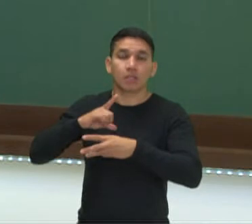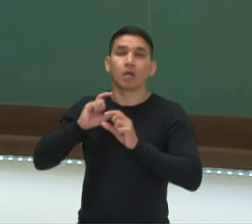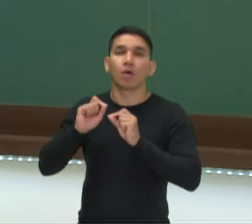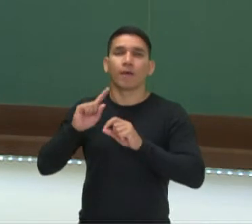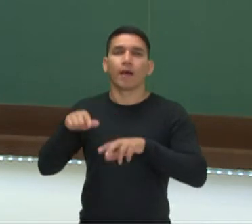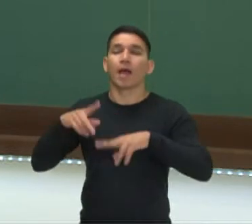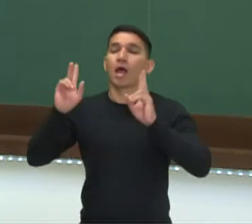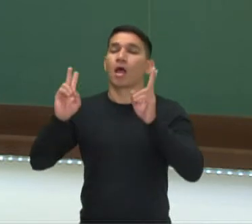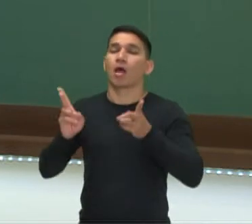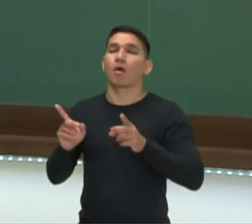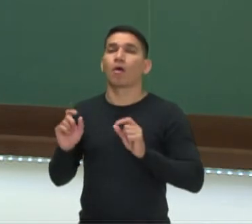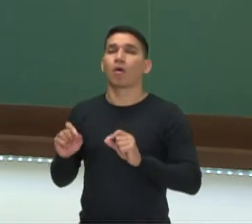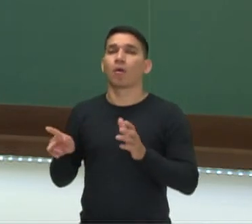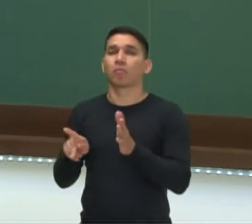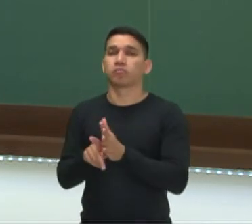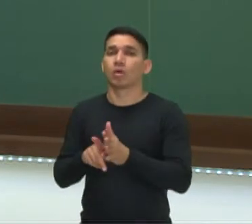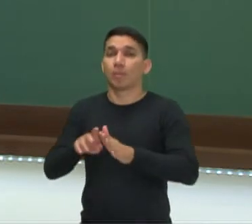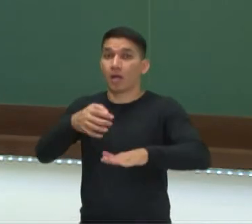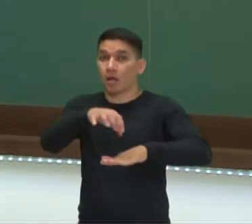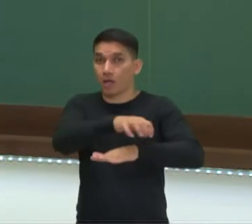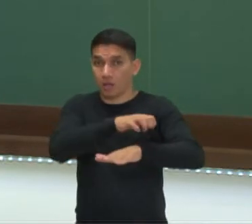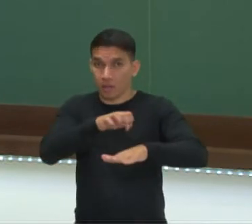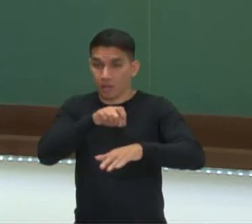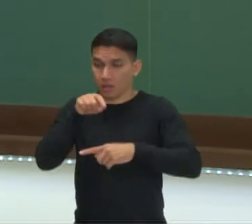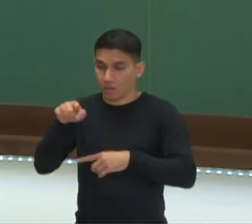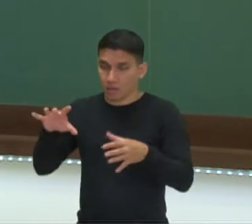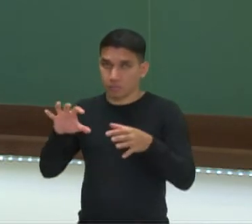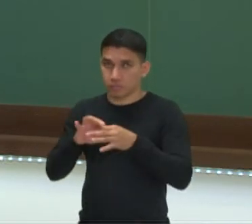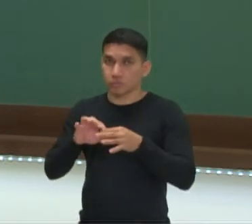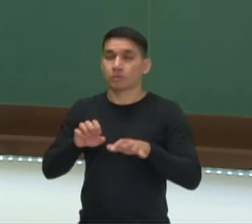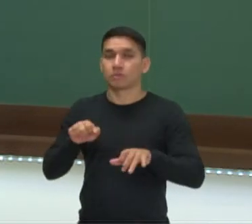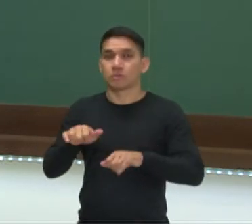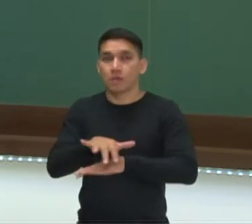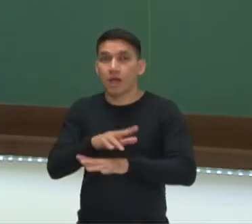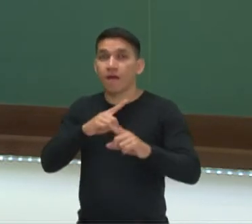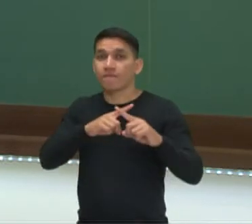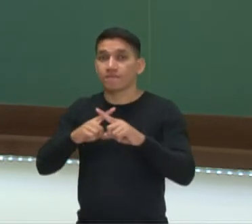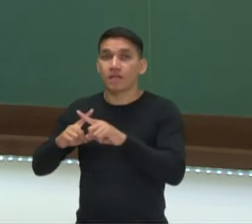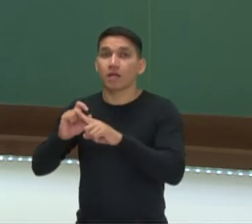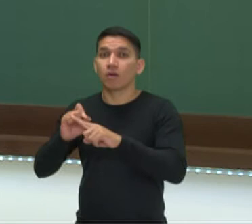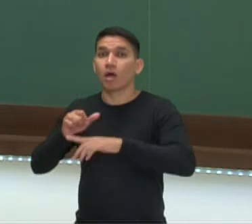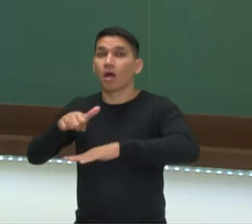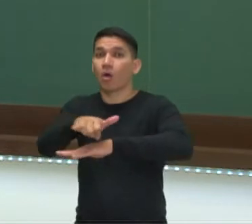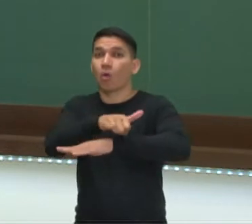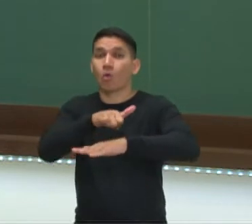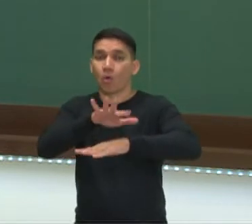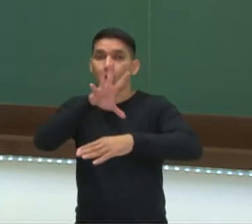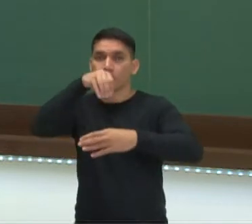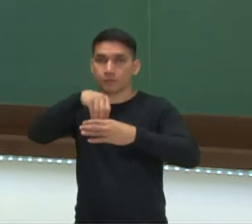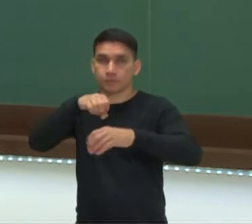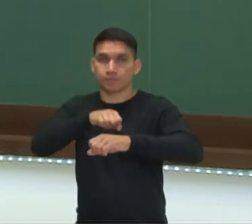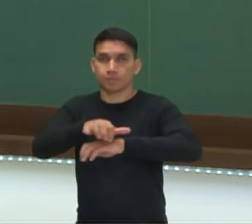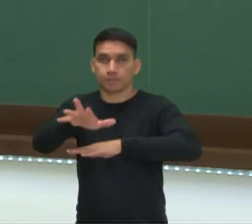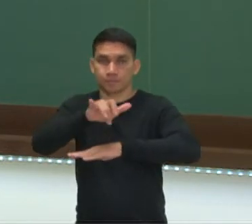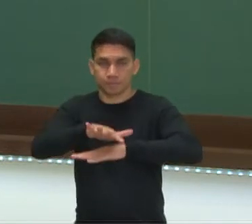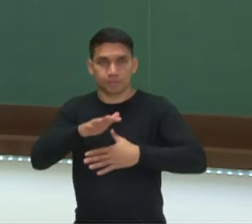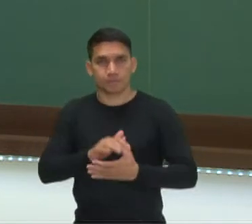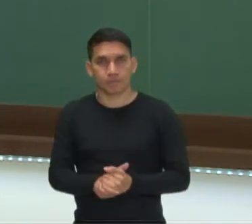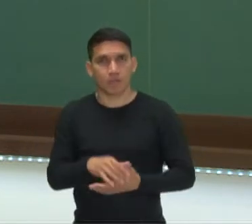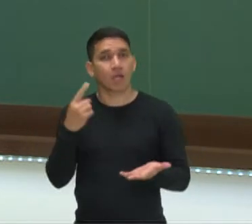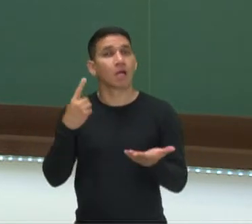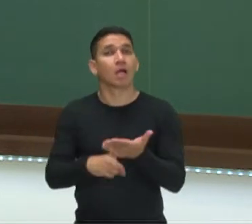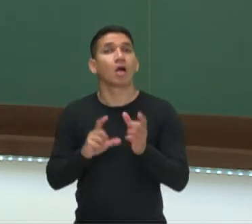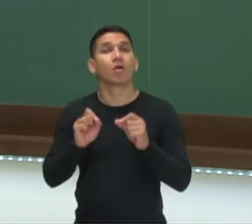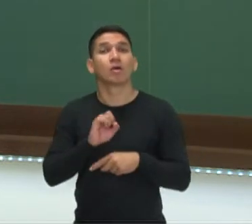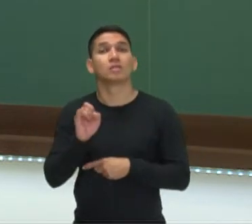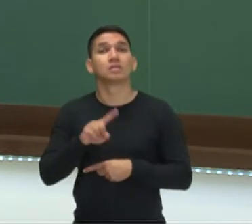é igual a resistência elétrica desse resistor, desse condutor, vezes a corrente elétrica que passa por ele. E estabelece o seguinte, se a tensão